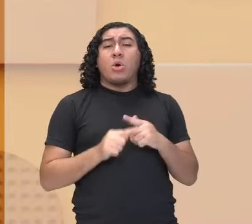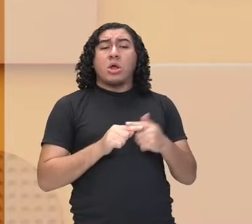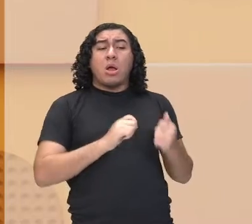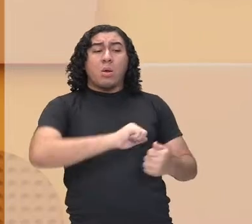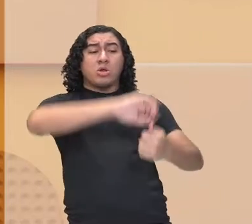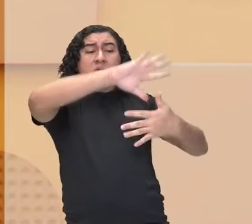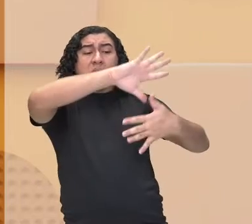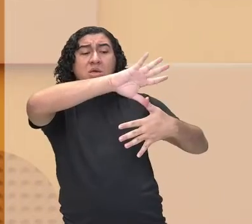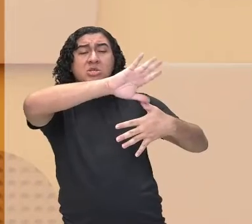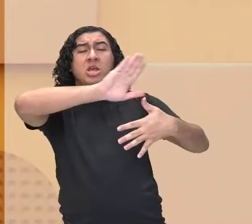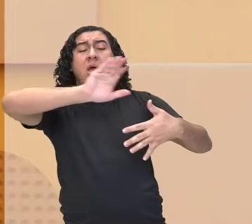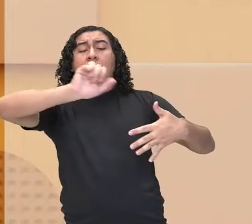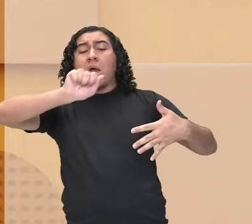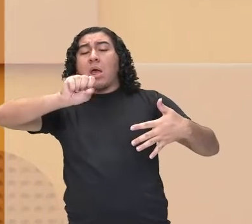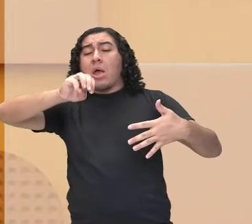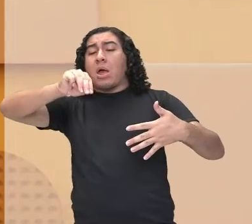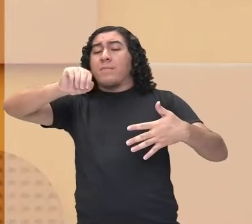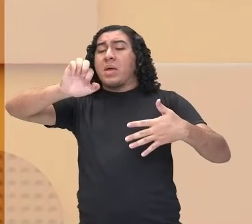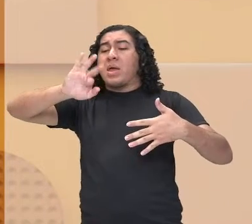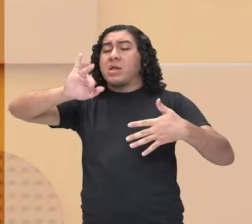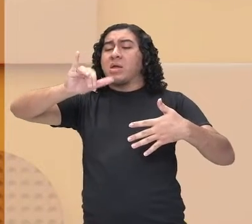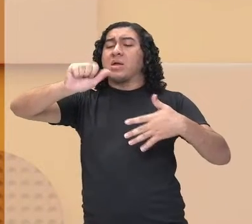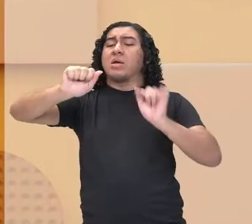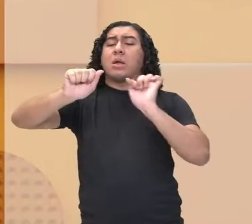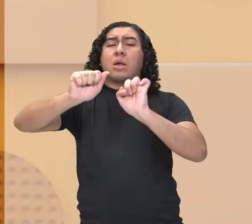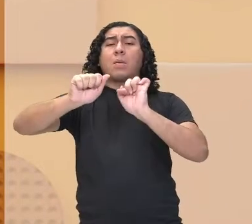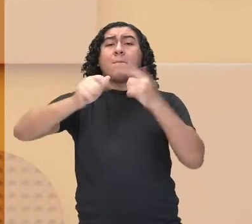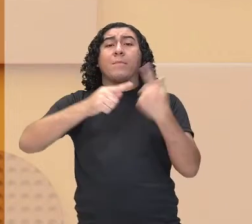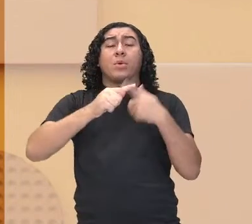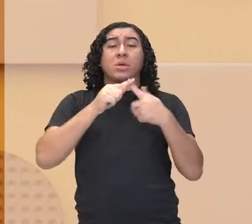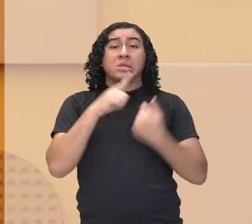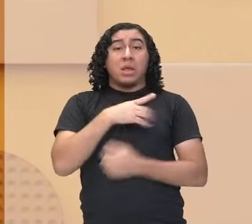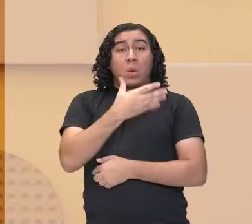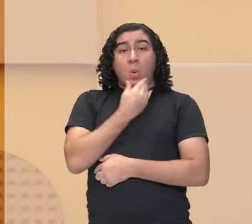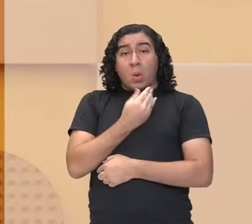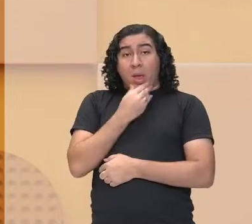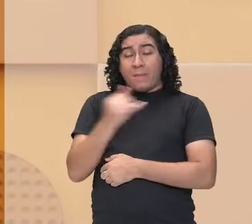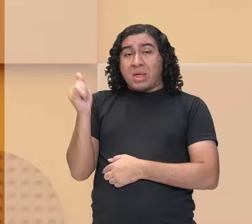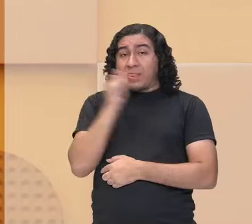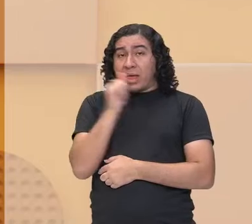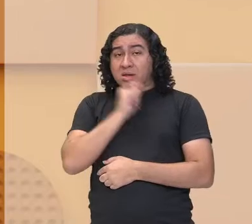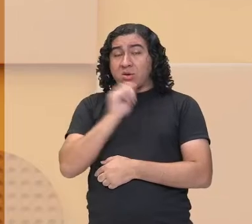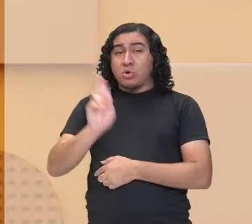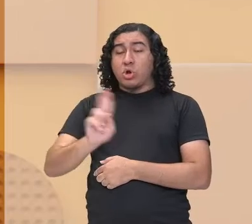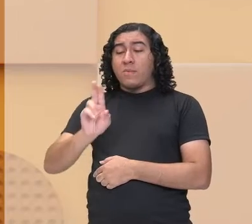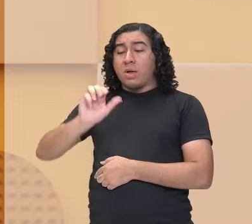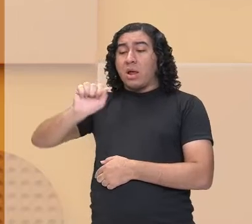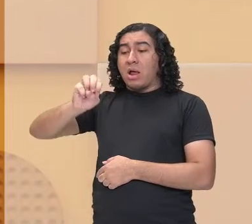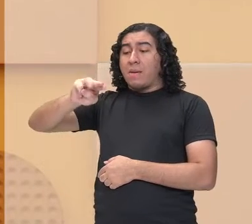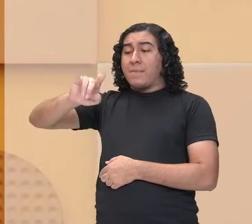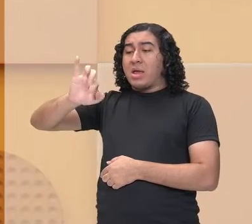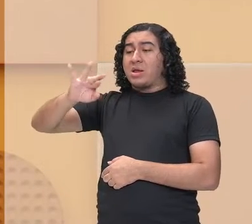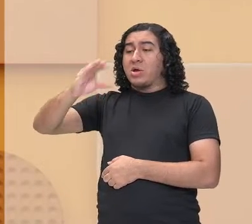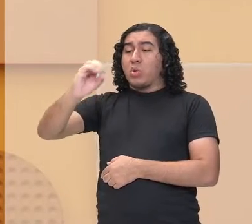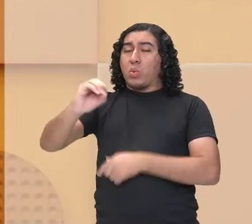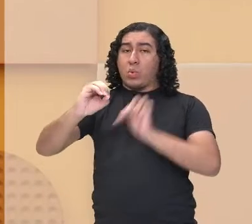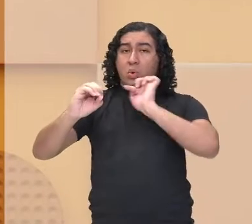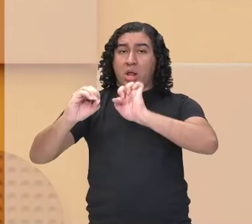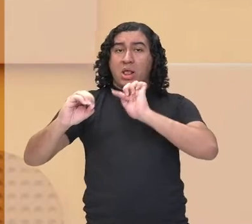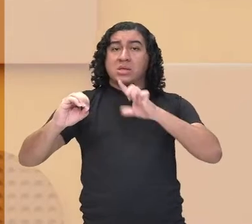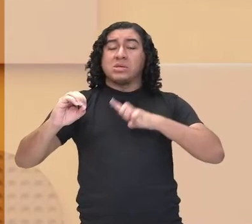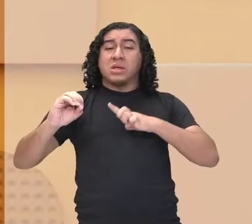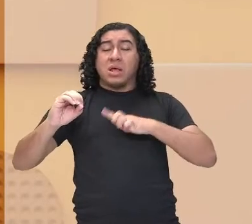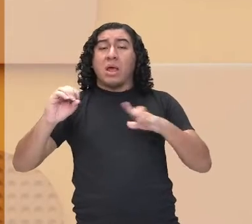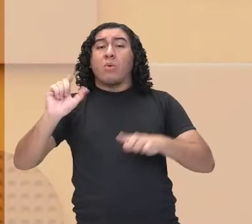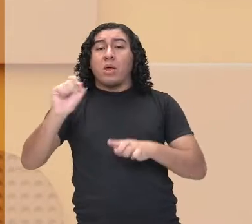de América? Porque vai haver um explorador italiano chamado Américo Vespúcio. Ele faz cerca de